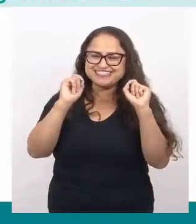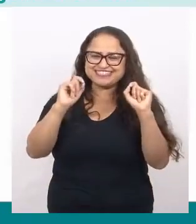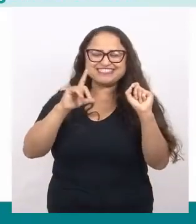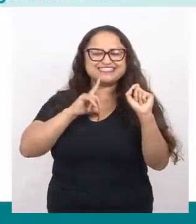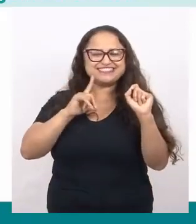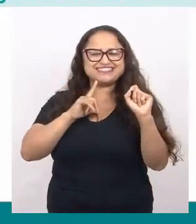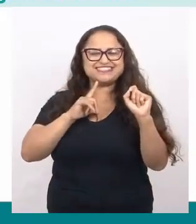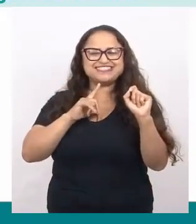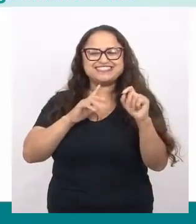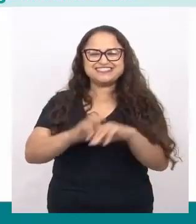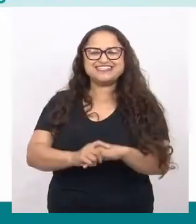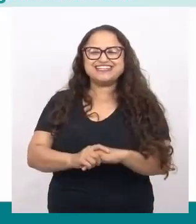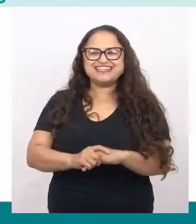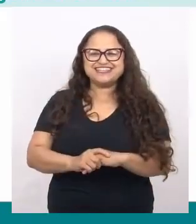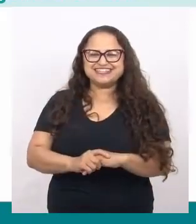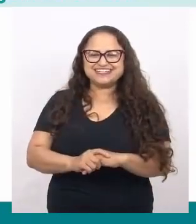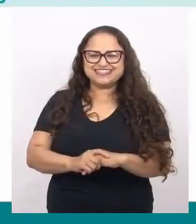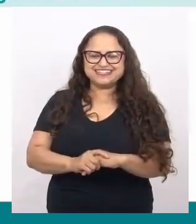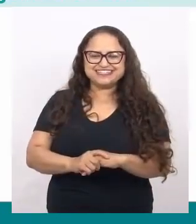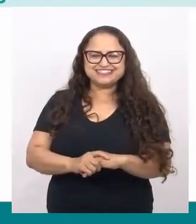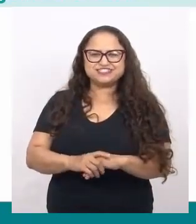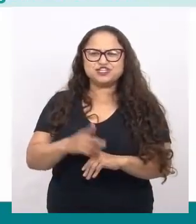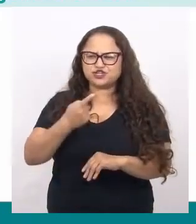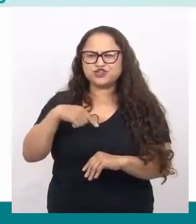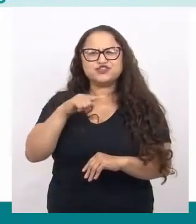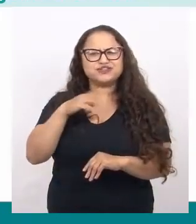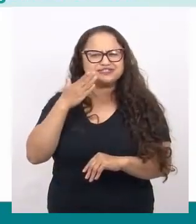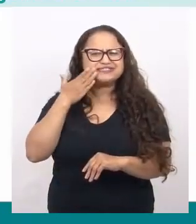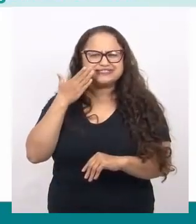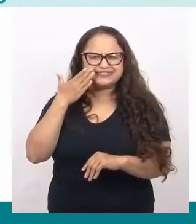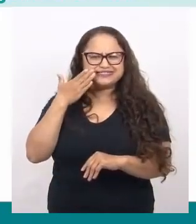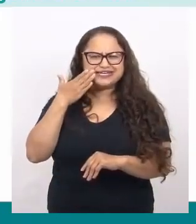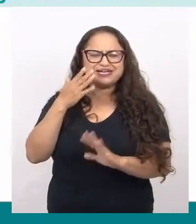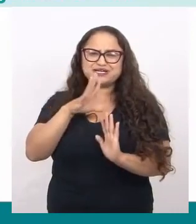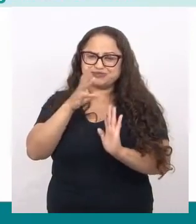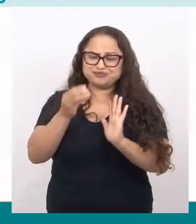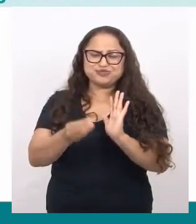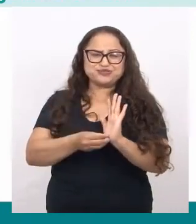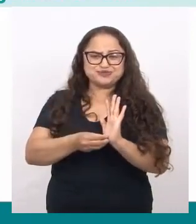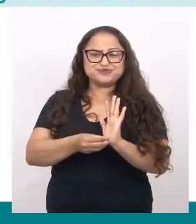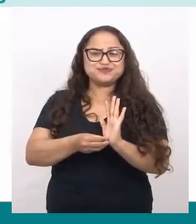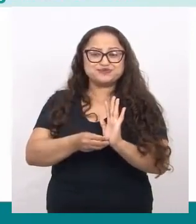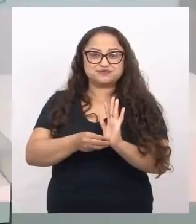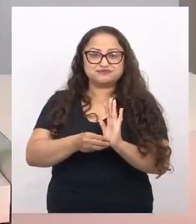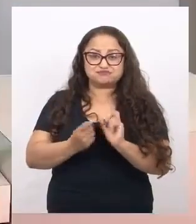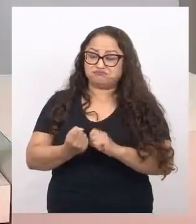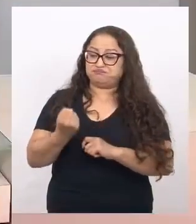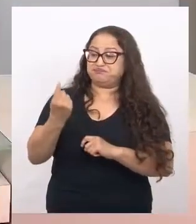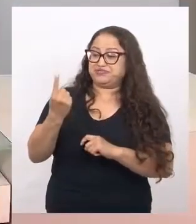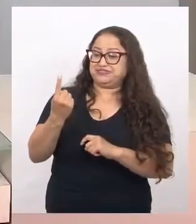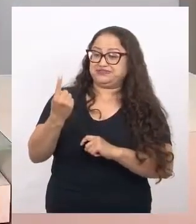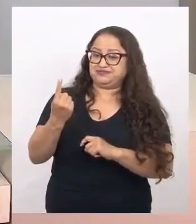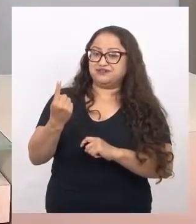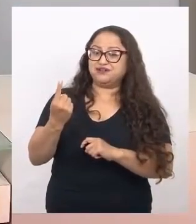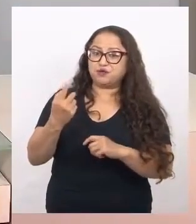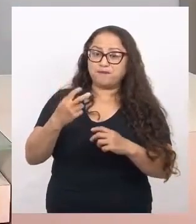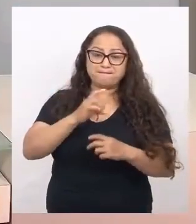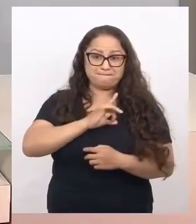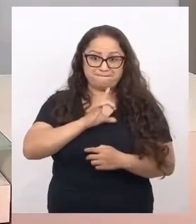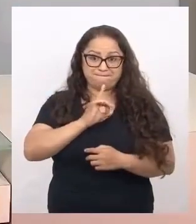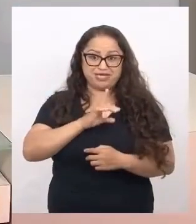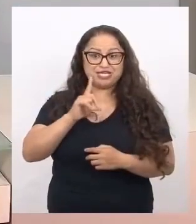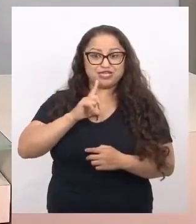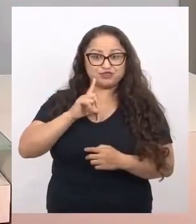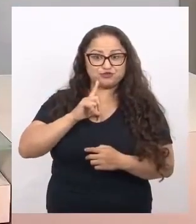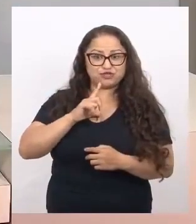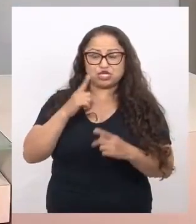entretanto, trata-se de uma coisa nova. E a gente sabe que sempre tudo que é novo causa estranheza, causa um certo medo, causa um receio, a